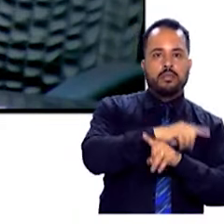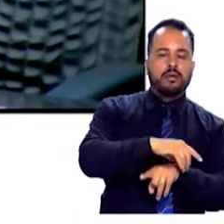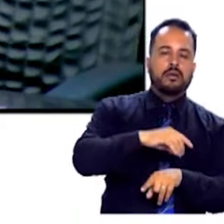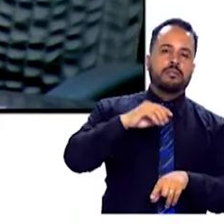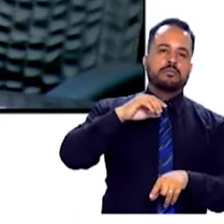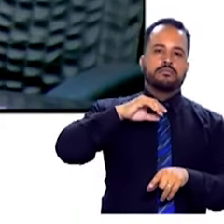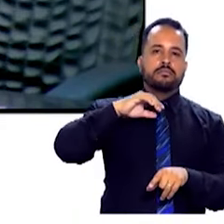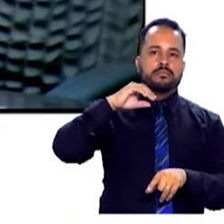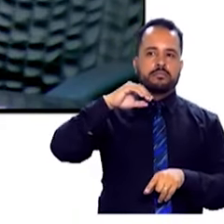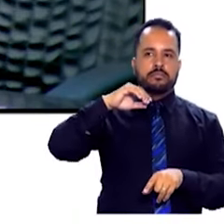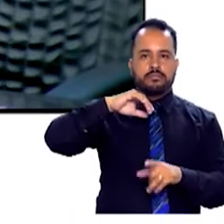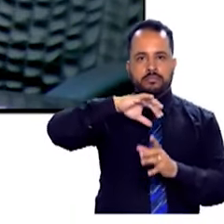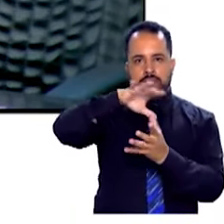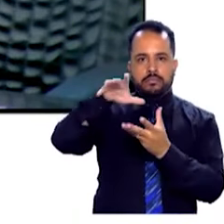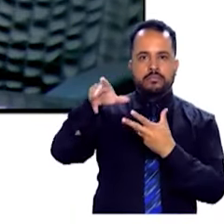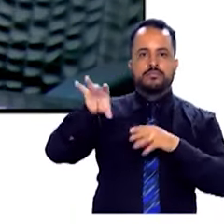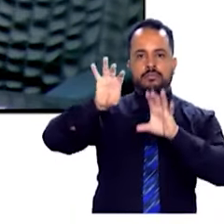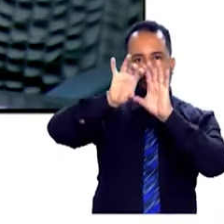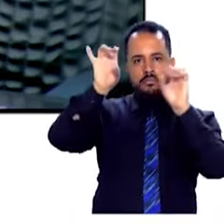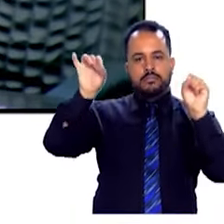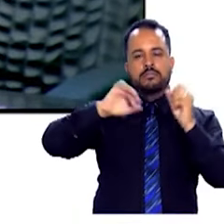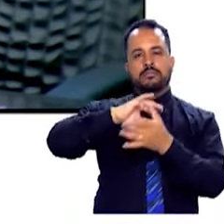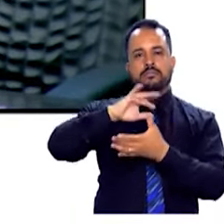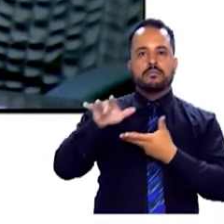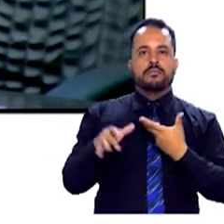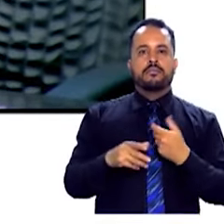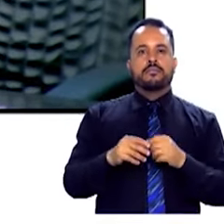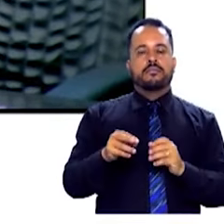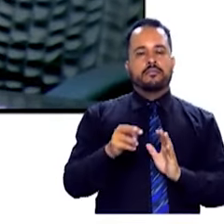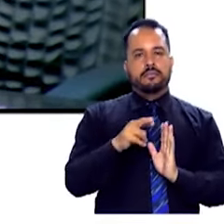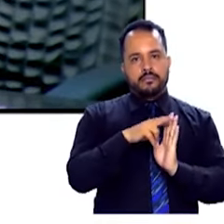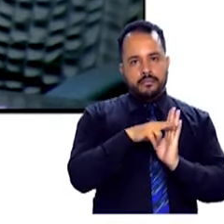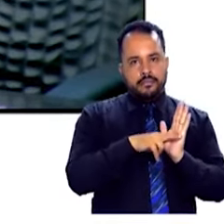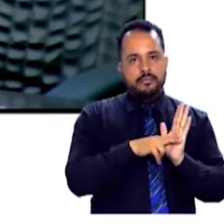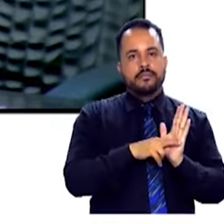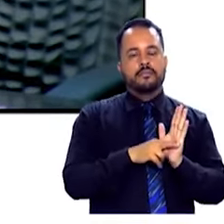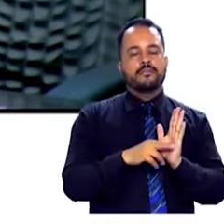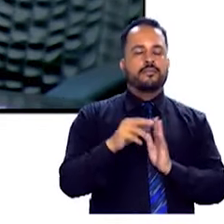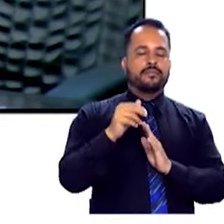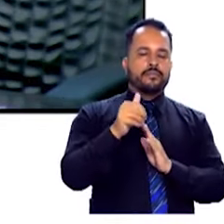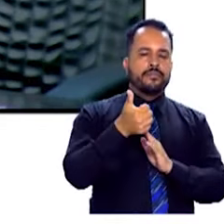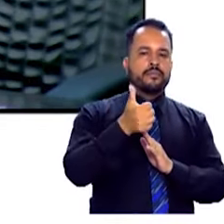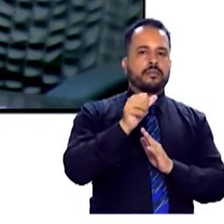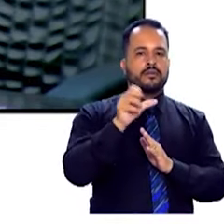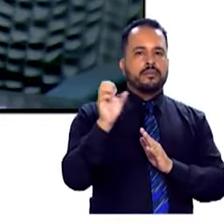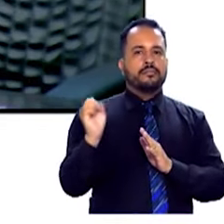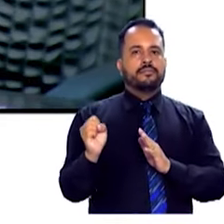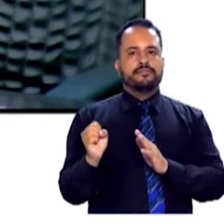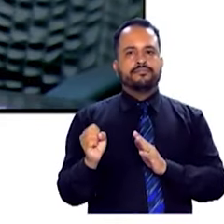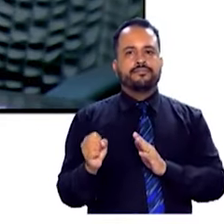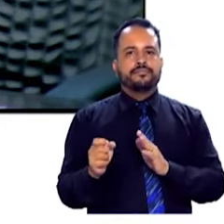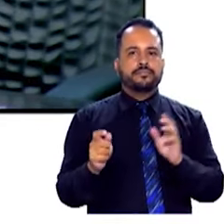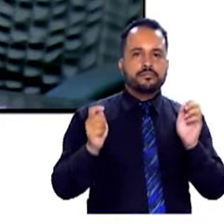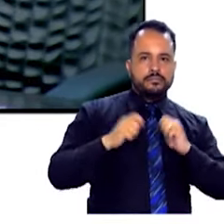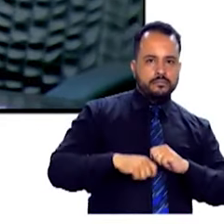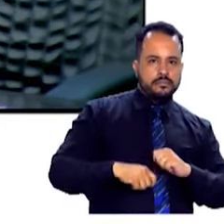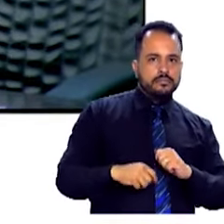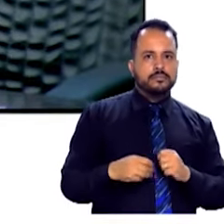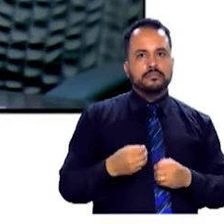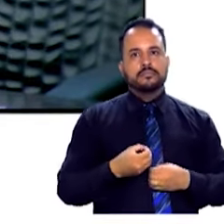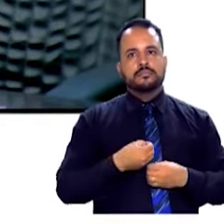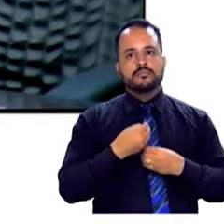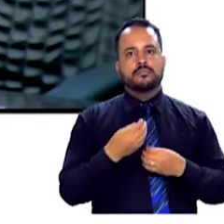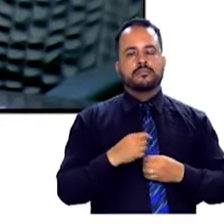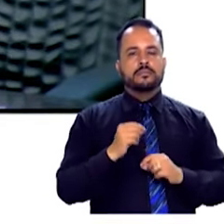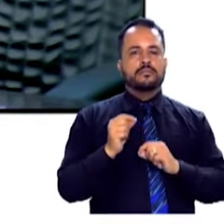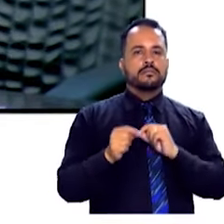criou uma emenda regimental no ano de 2020 emenda regimental 54 que previu essa possibilidade expressamente de utilização